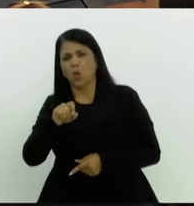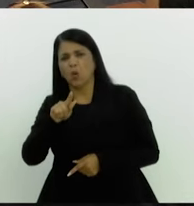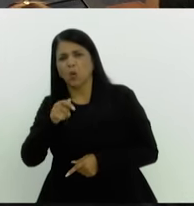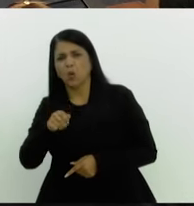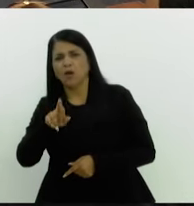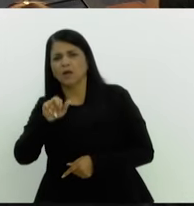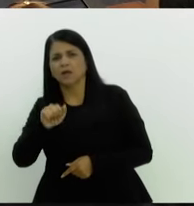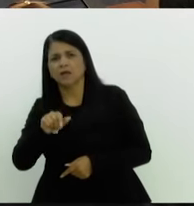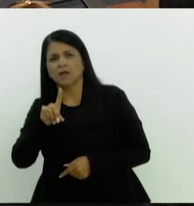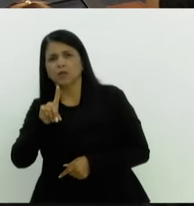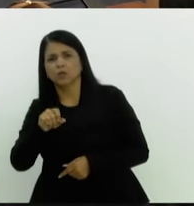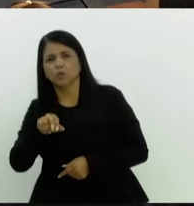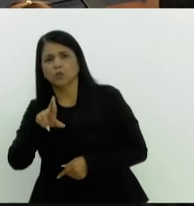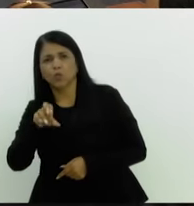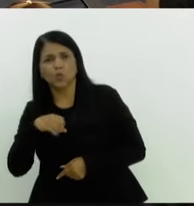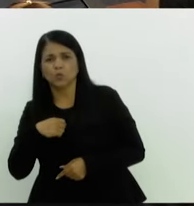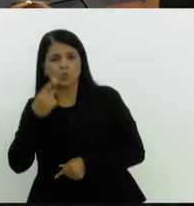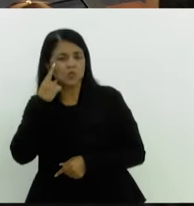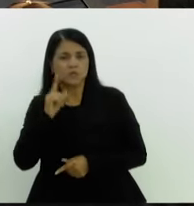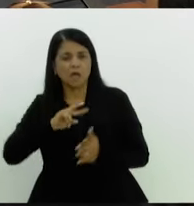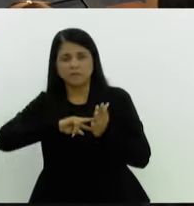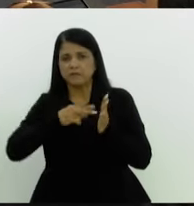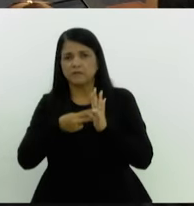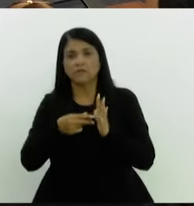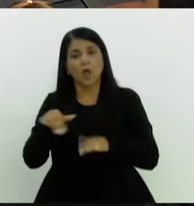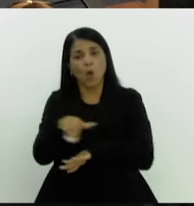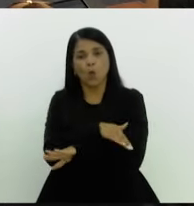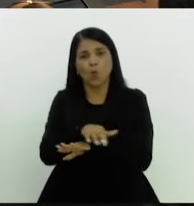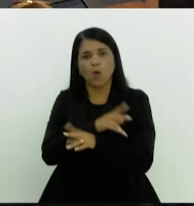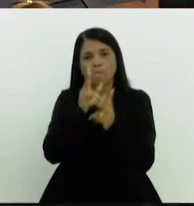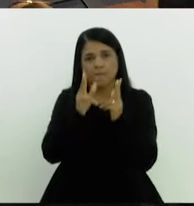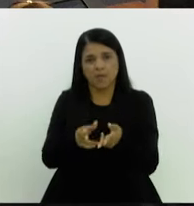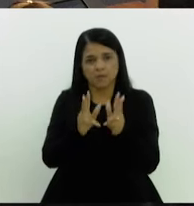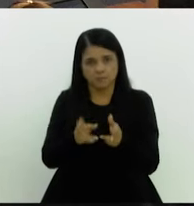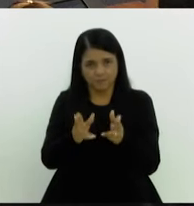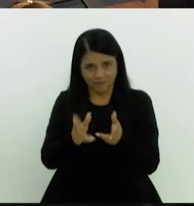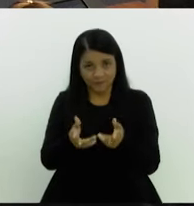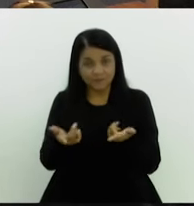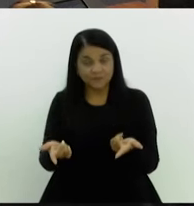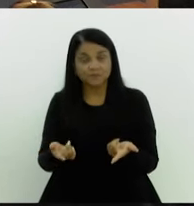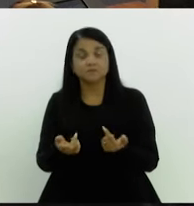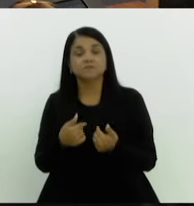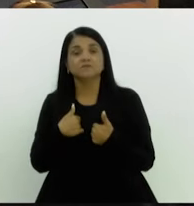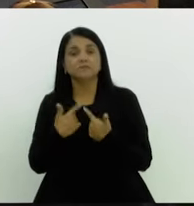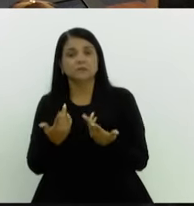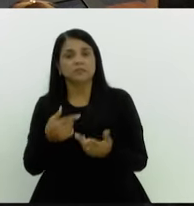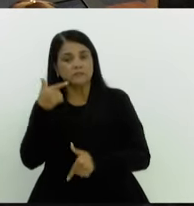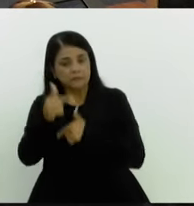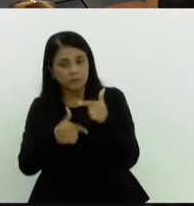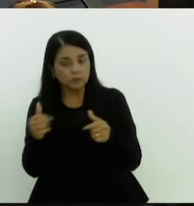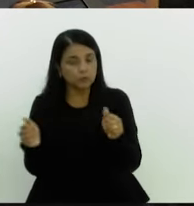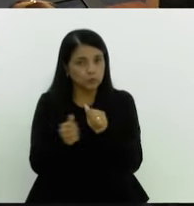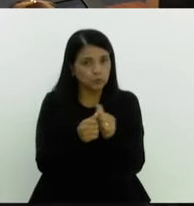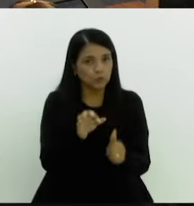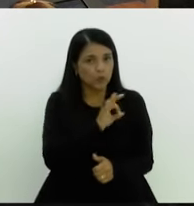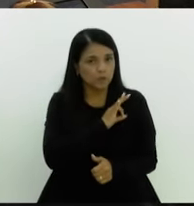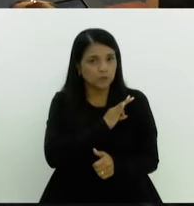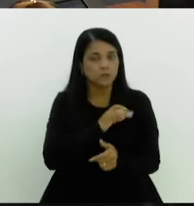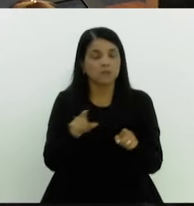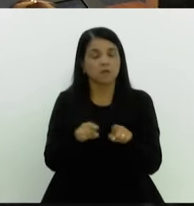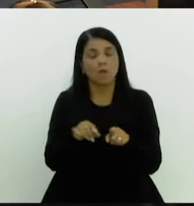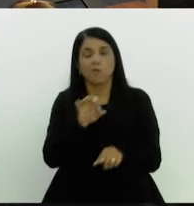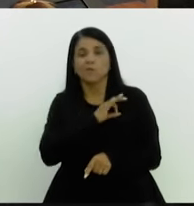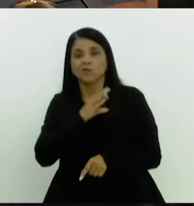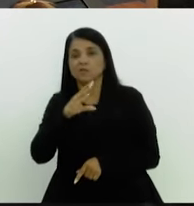preencher não sabe que logrador é Rua só para dar um exemplo Então a gente tem trabalhado junto com as polícias e especialmente com a polícia civil do Rio de